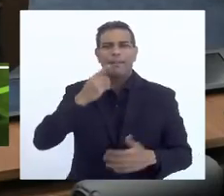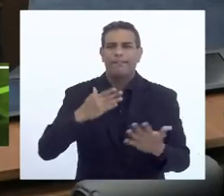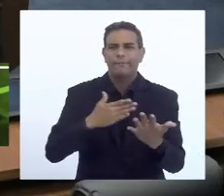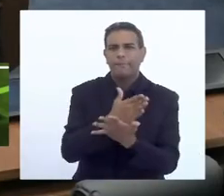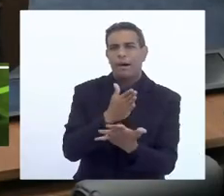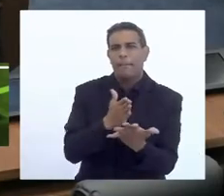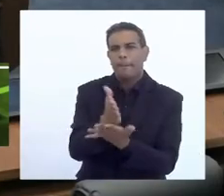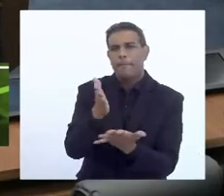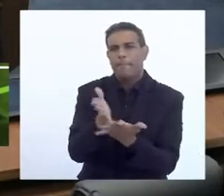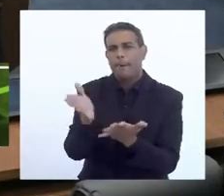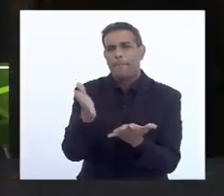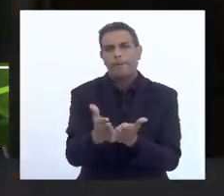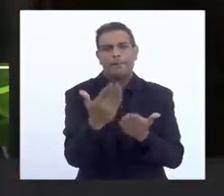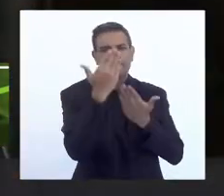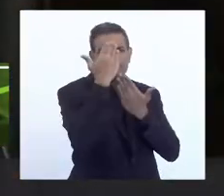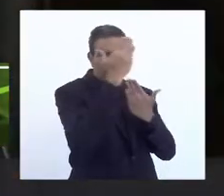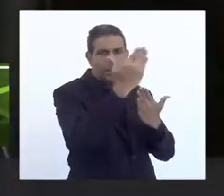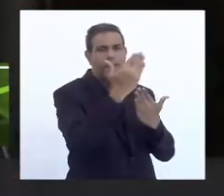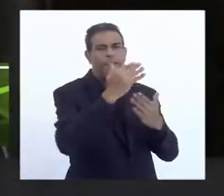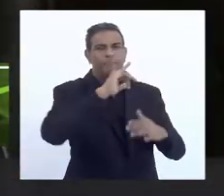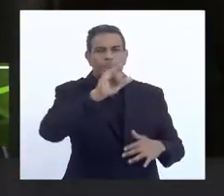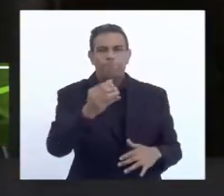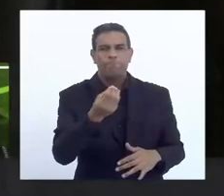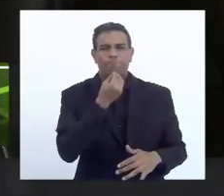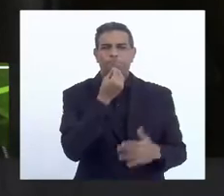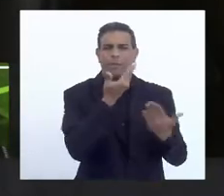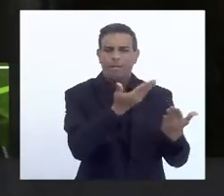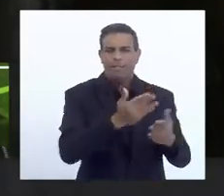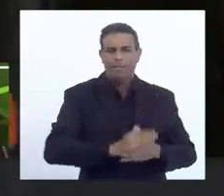atividades. Então, muito obrigada, Thalíria.